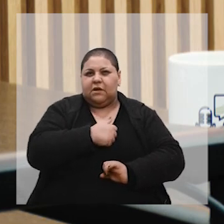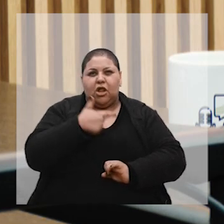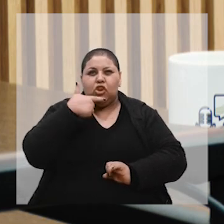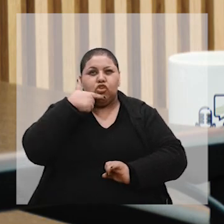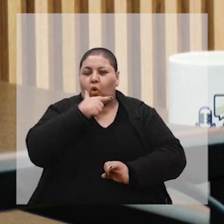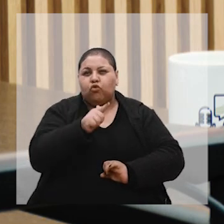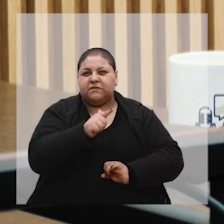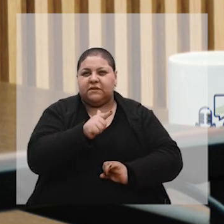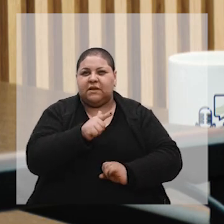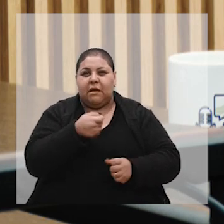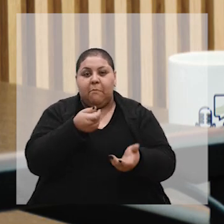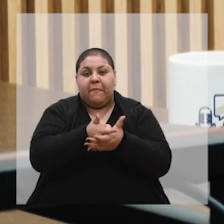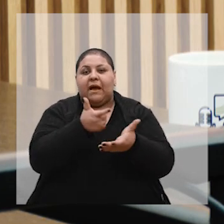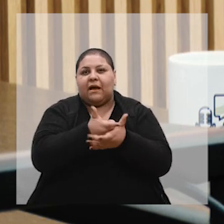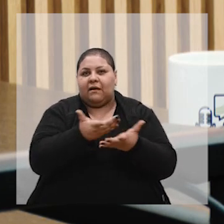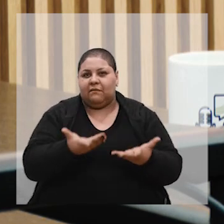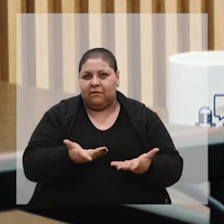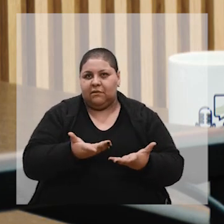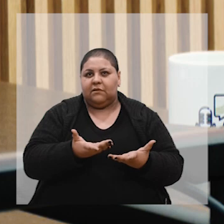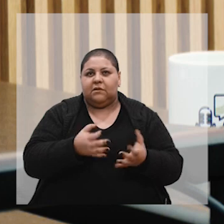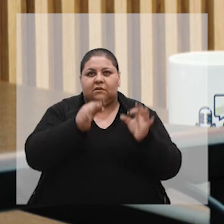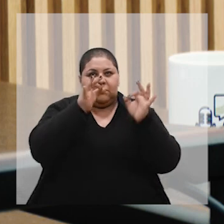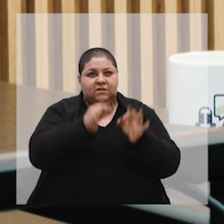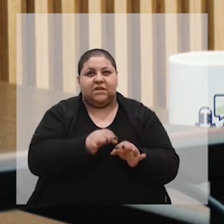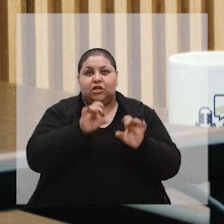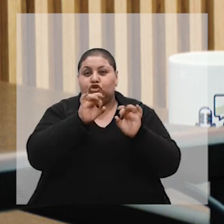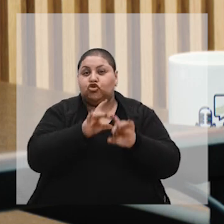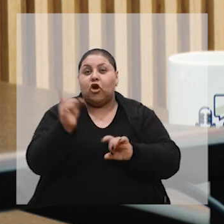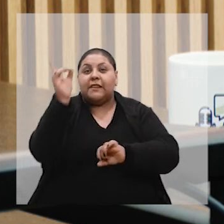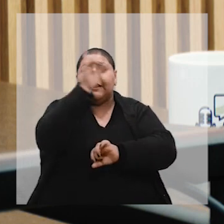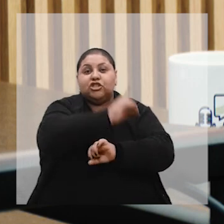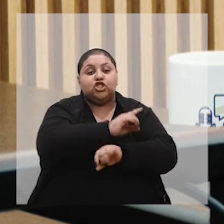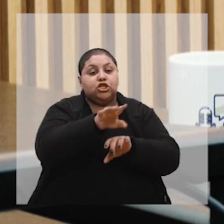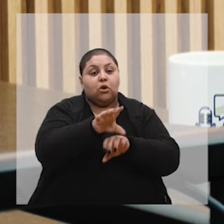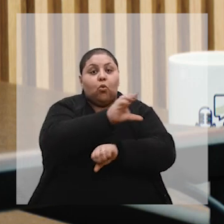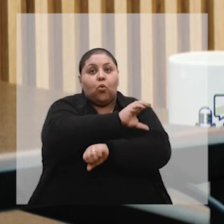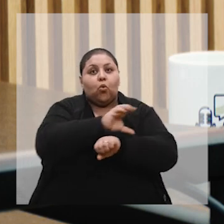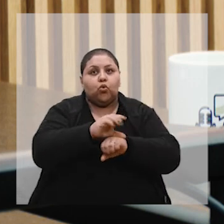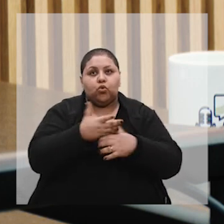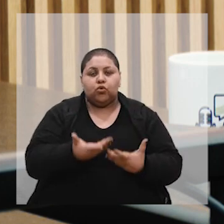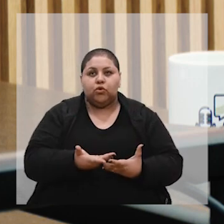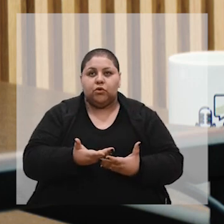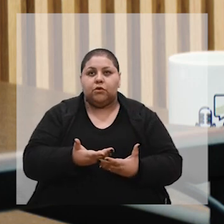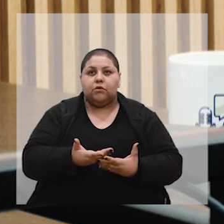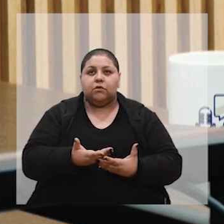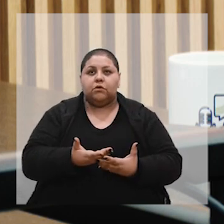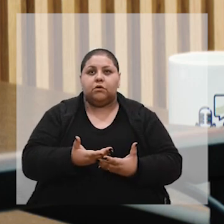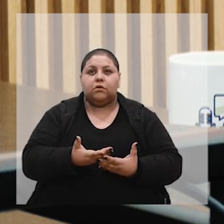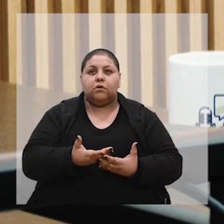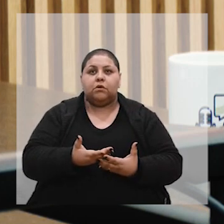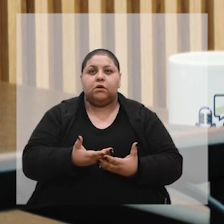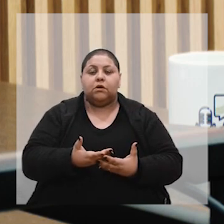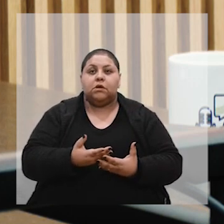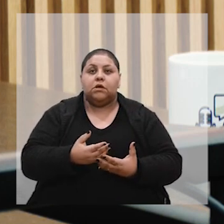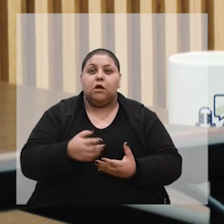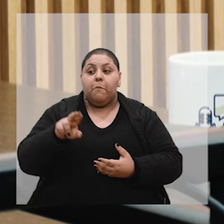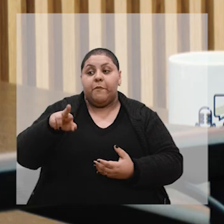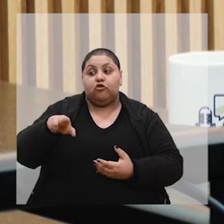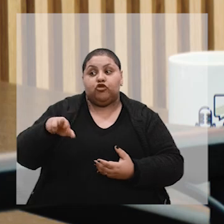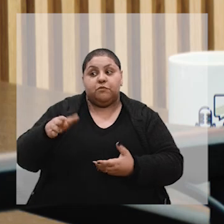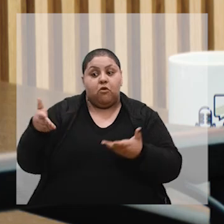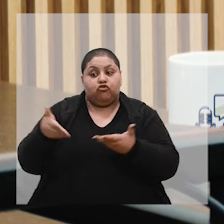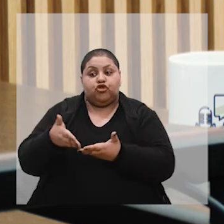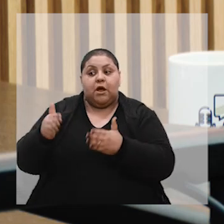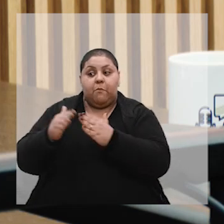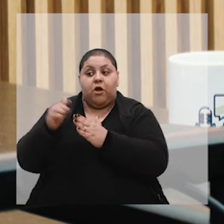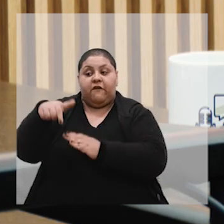Eu ia ir pra UFSM, não deu certo porque o curso era só de dia, não tinha condição de se manter lá. E aí, o que eu fiz? Meus irmãos já moravam aqui em Caxias,